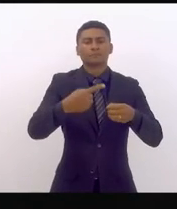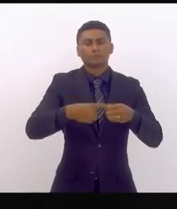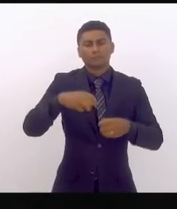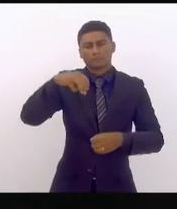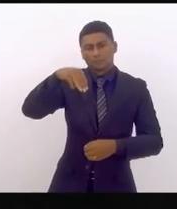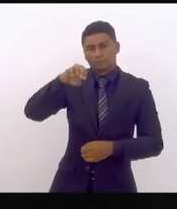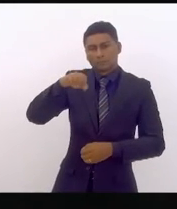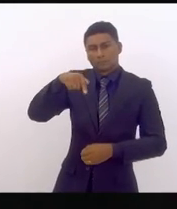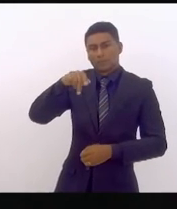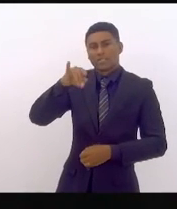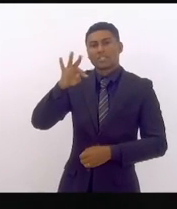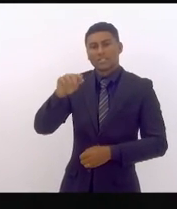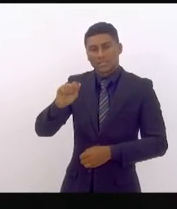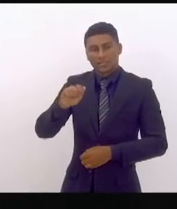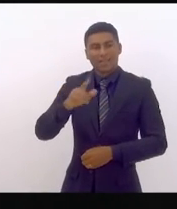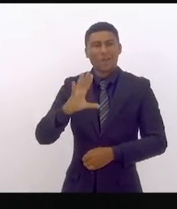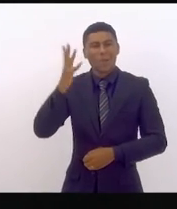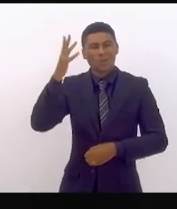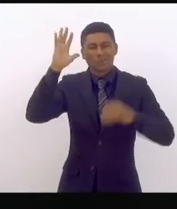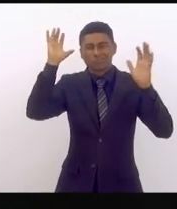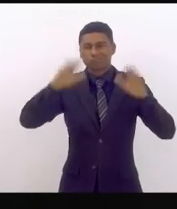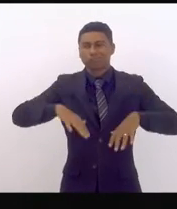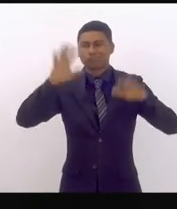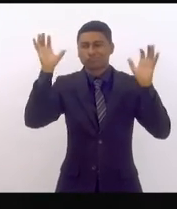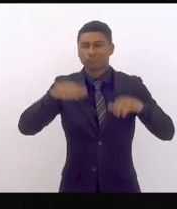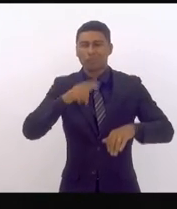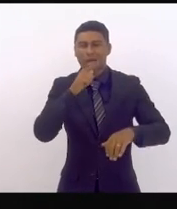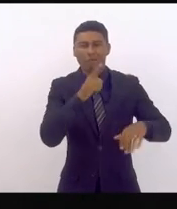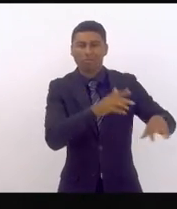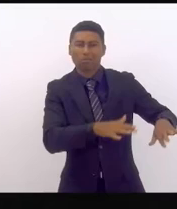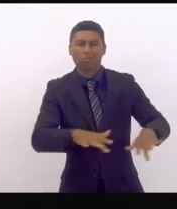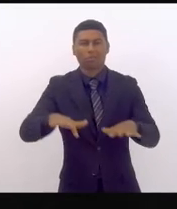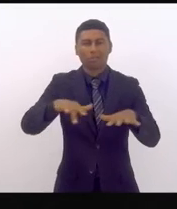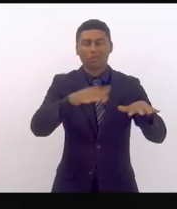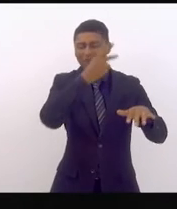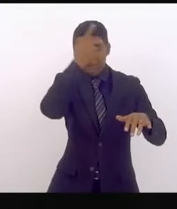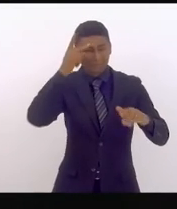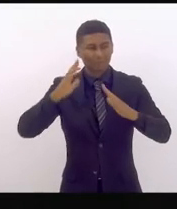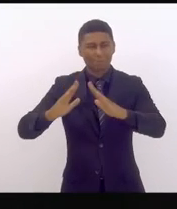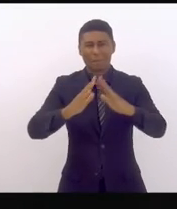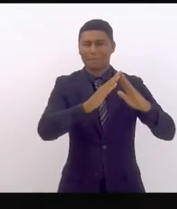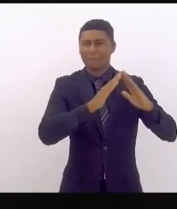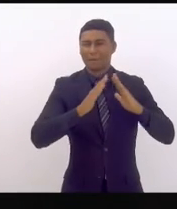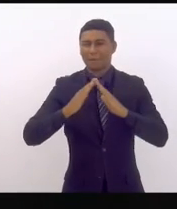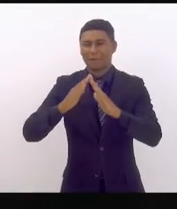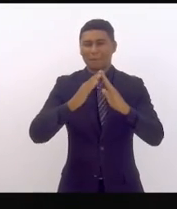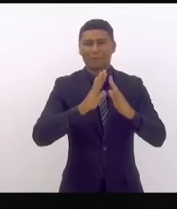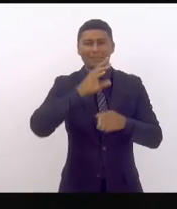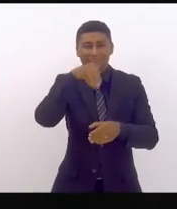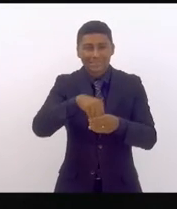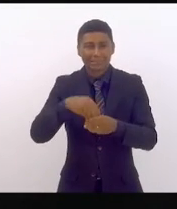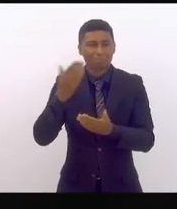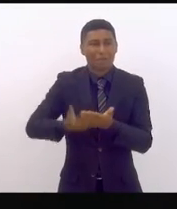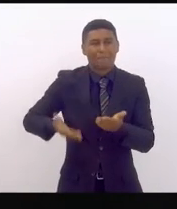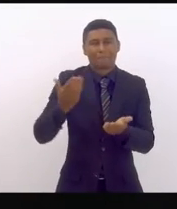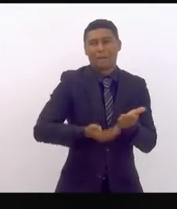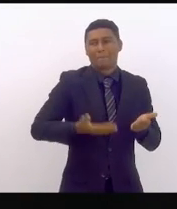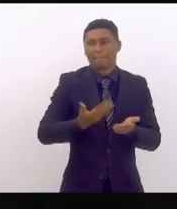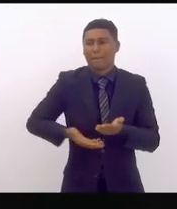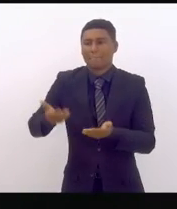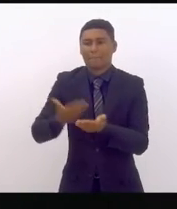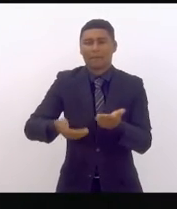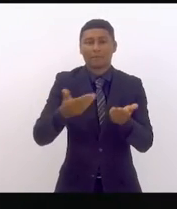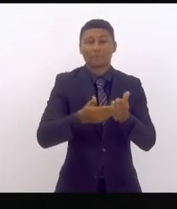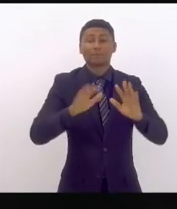moradores perderam tudo do bairro de Cosmorama beija-flor 1 2 3 4 e 5 e hoje podemos